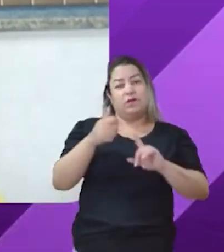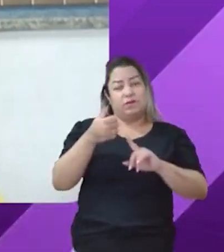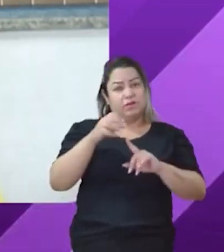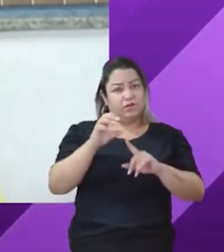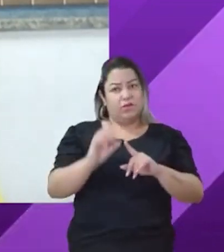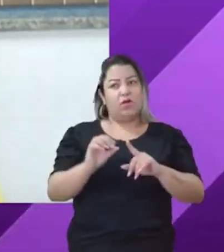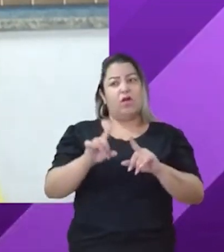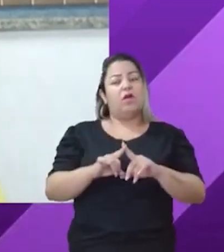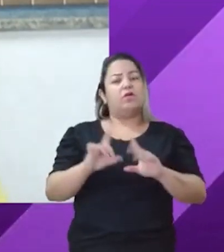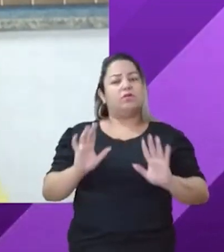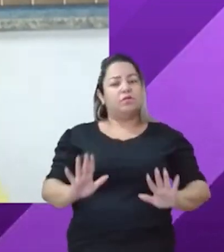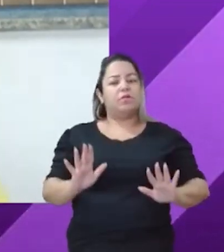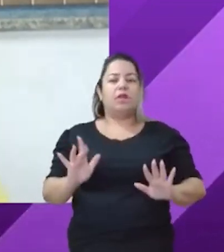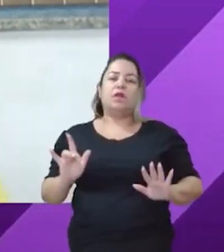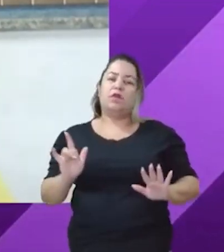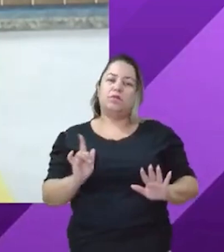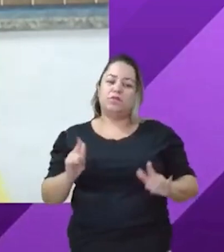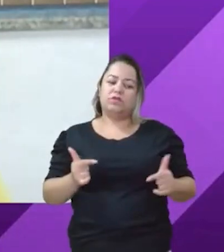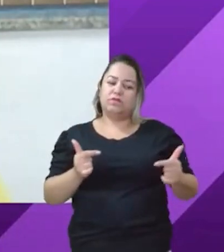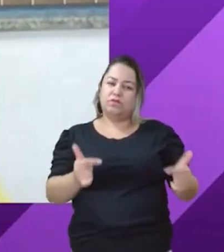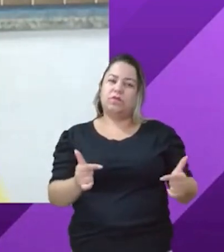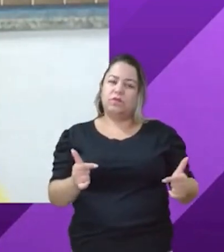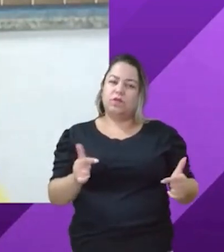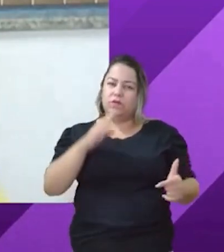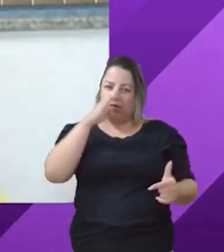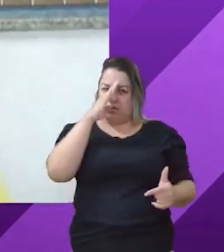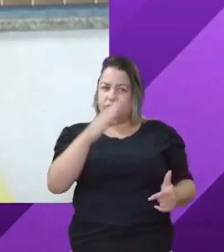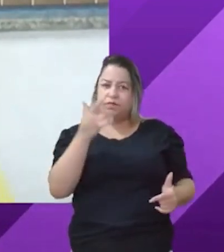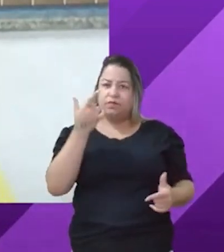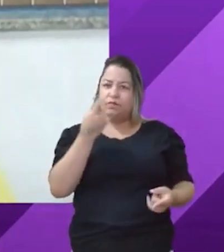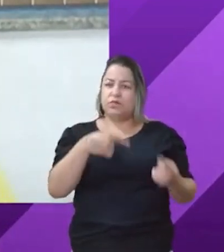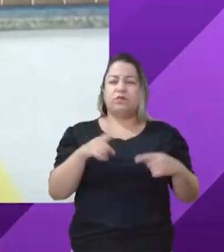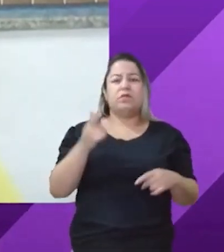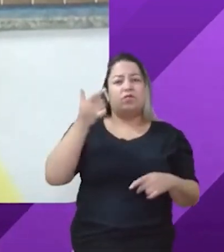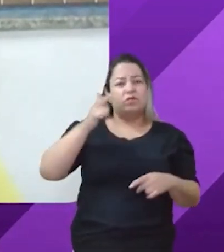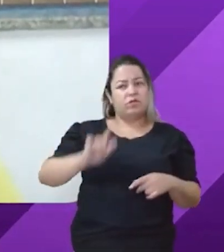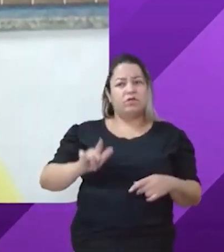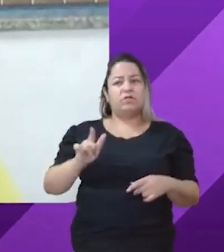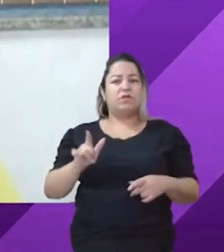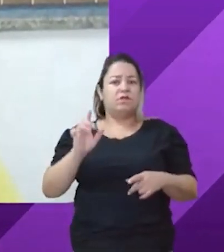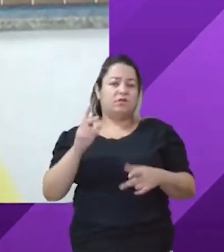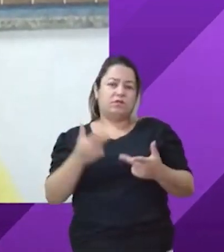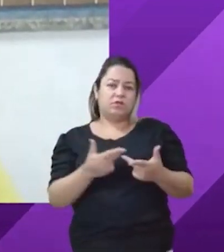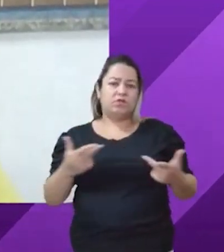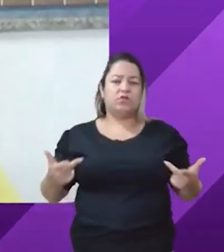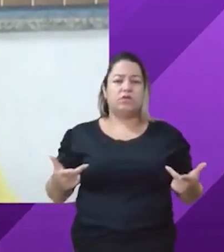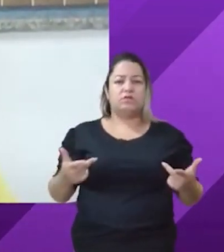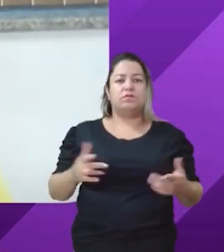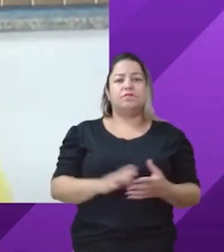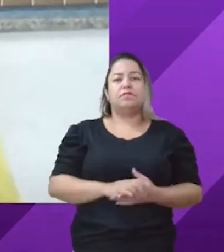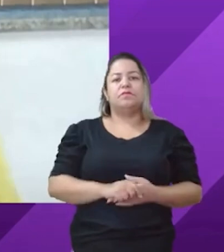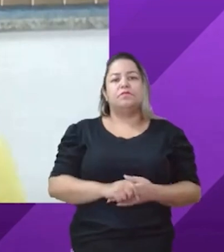das ações com o objetivo de enfrentamento, superação e não repetição desse estado de coisas